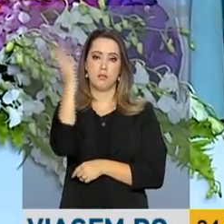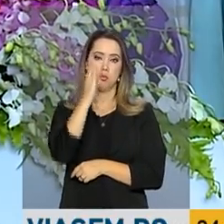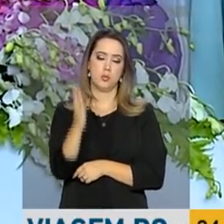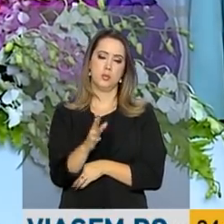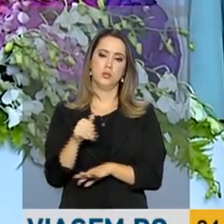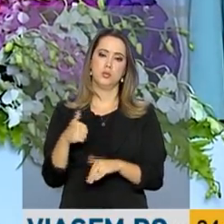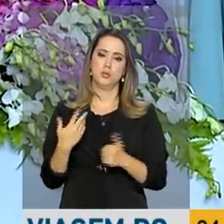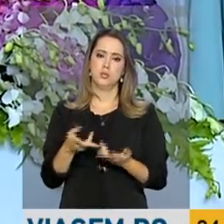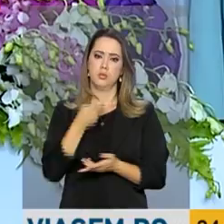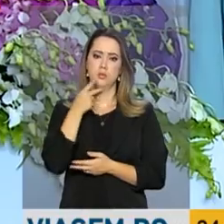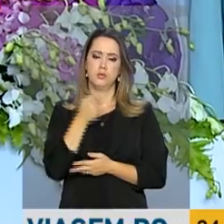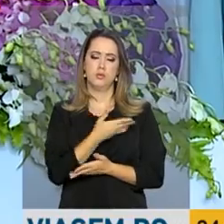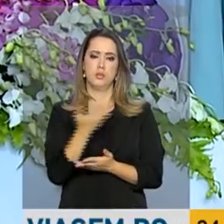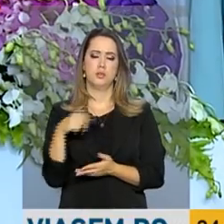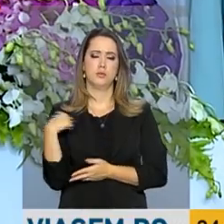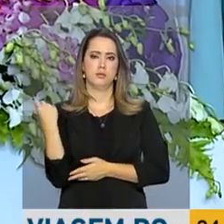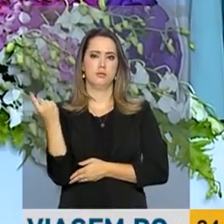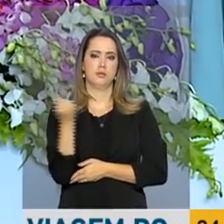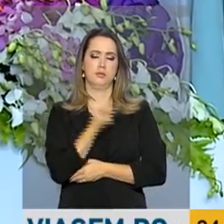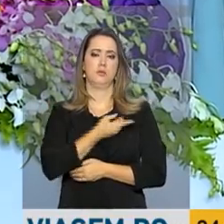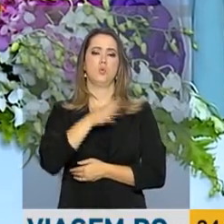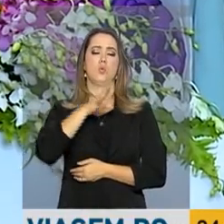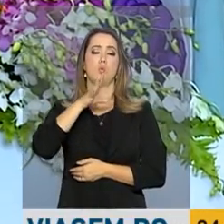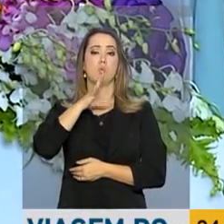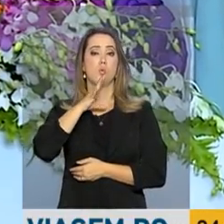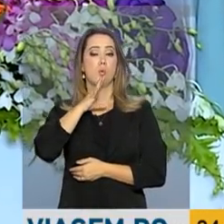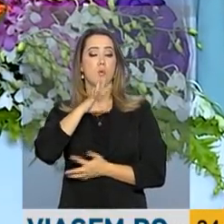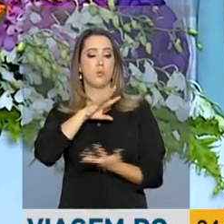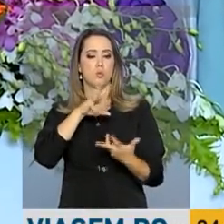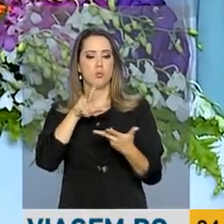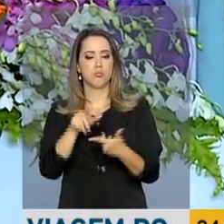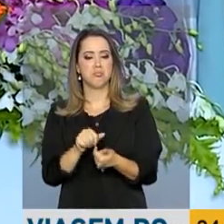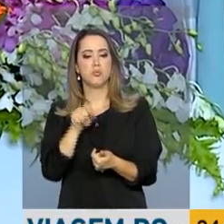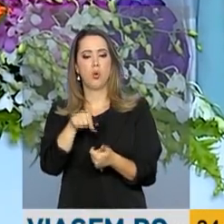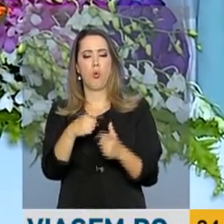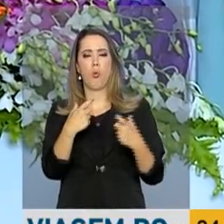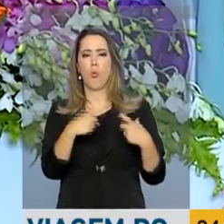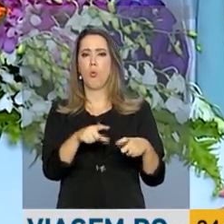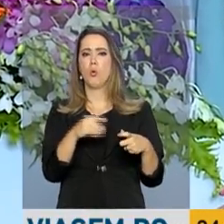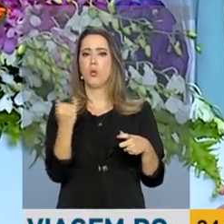por isso que eu digo que somos também reconhecidamente uma